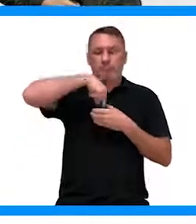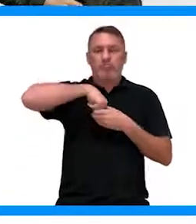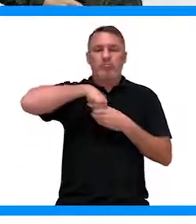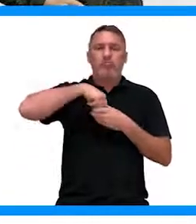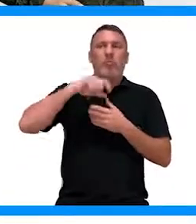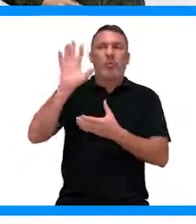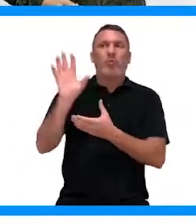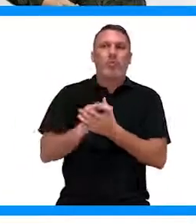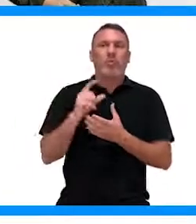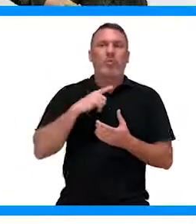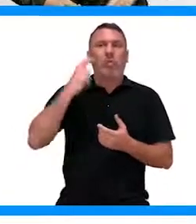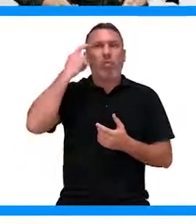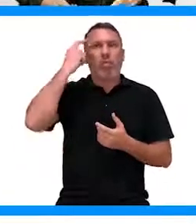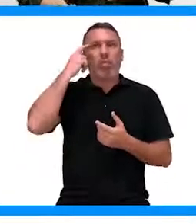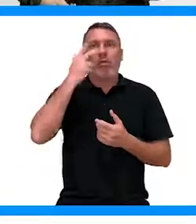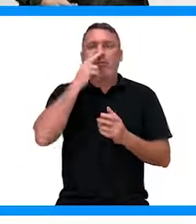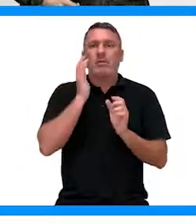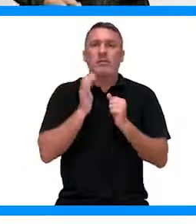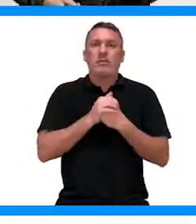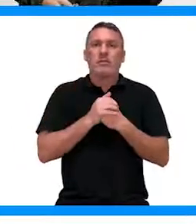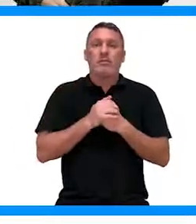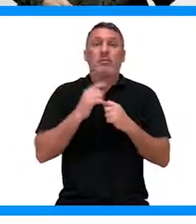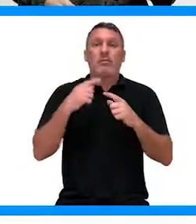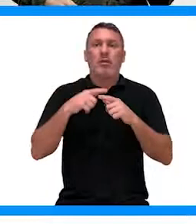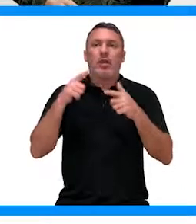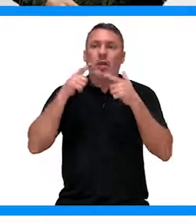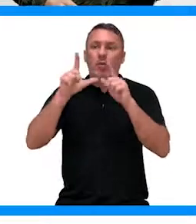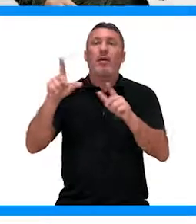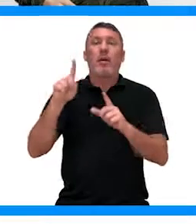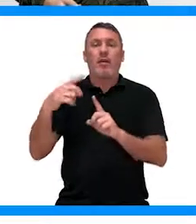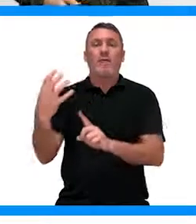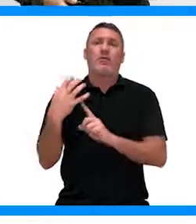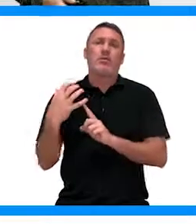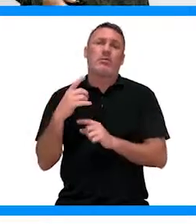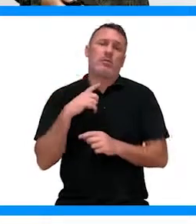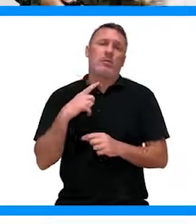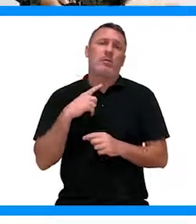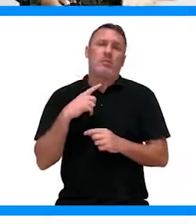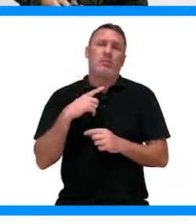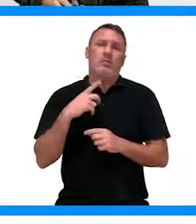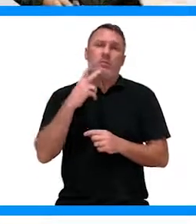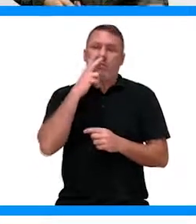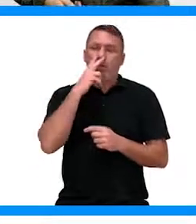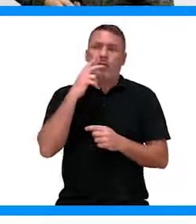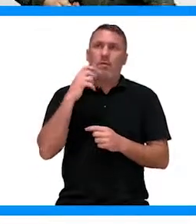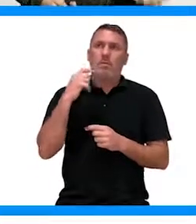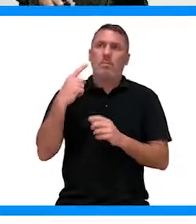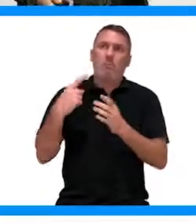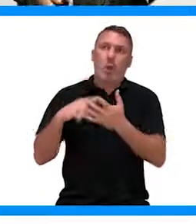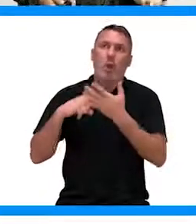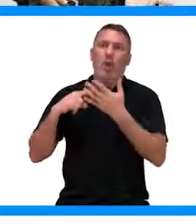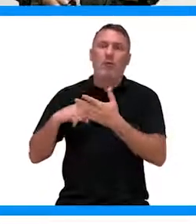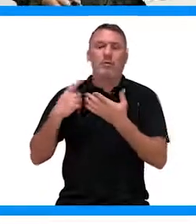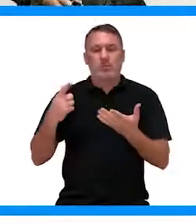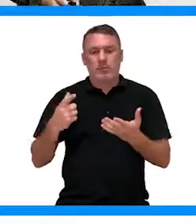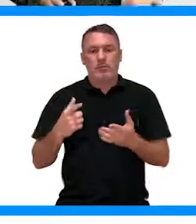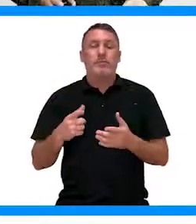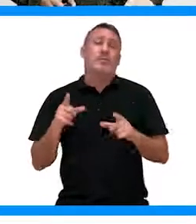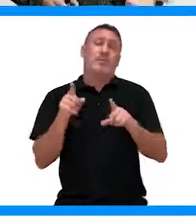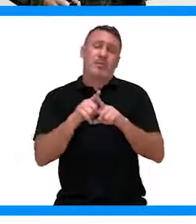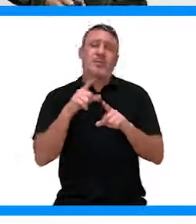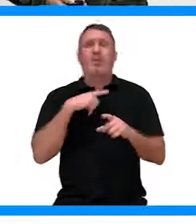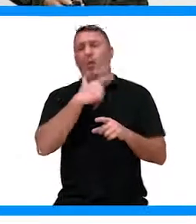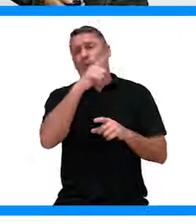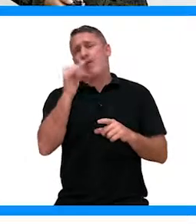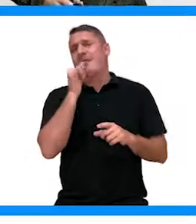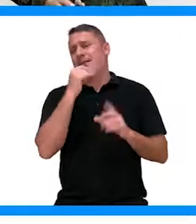está seguindo ali um comportamento pela própria linguagem, porque a linguagem tem a intenção de nos convencer, de apelar.